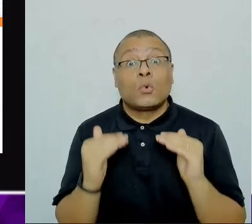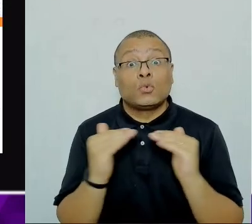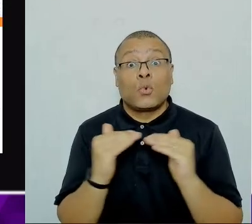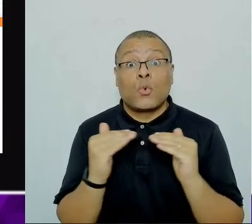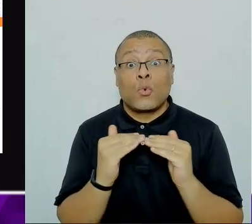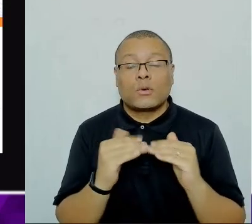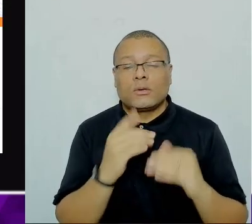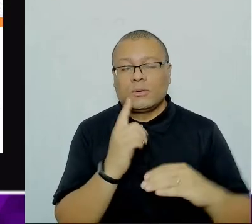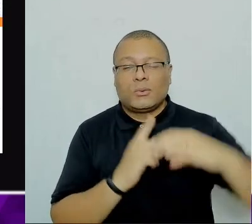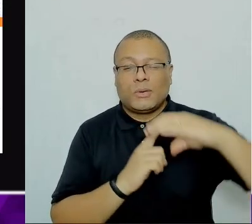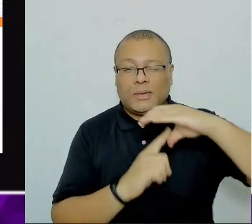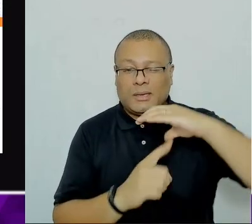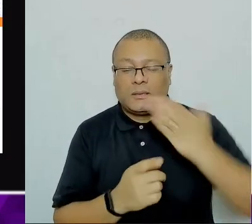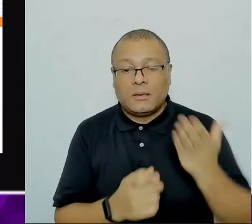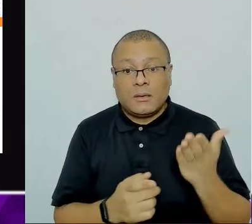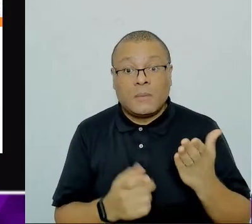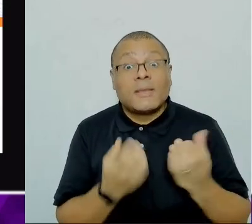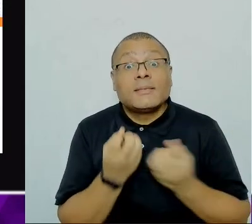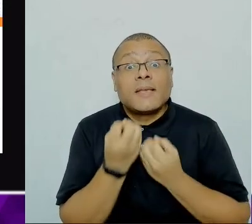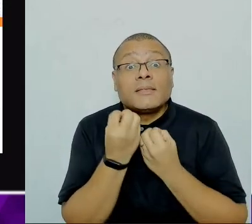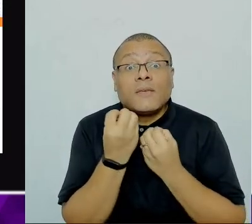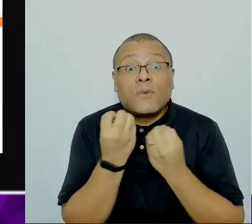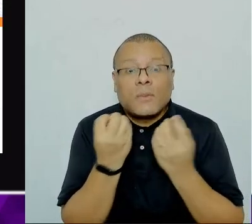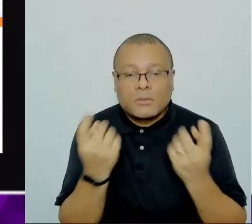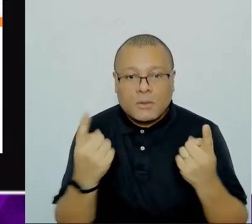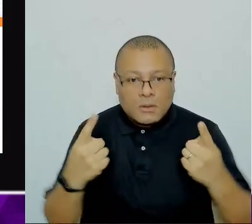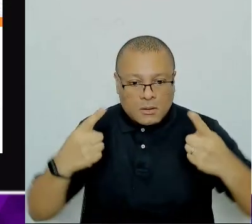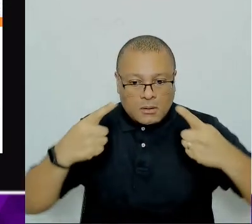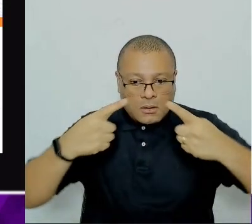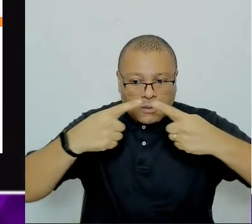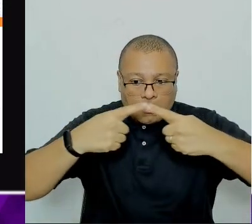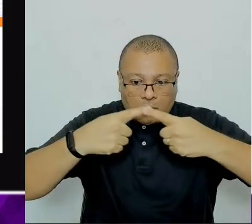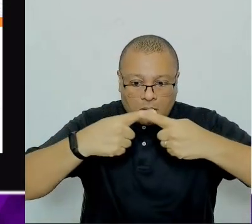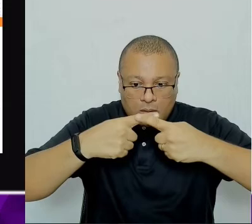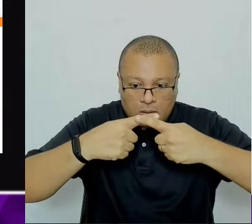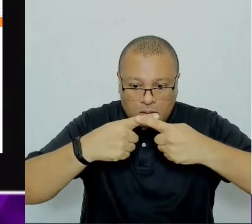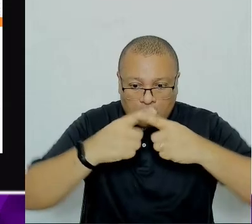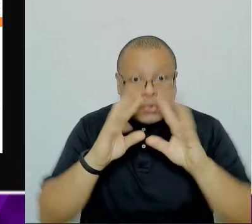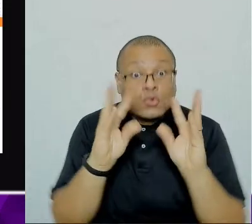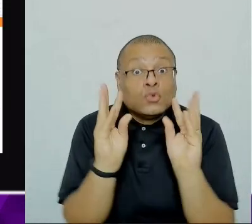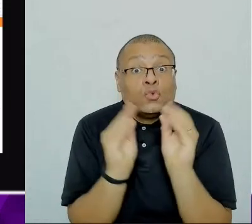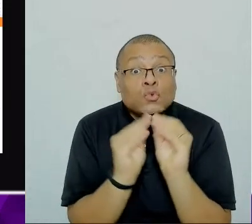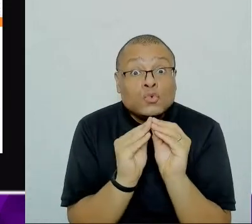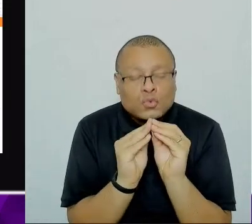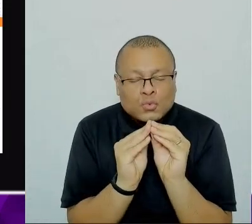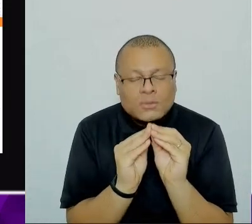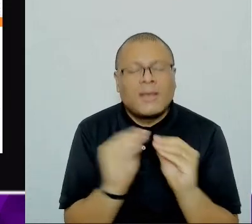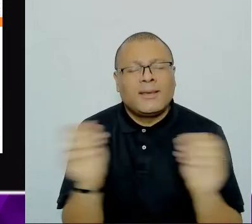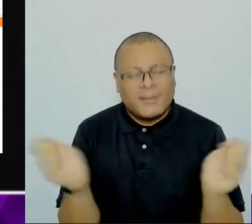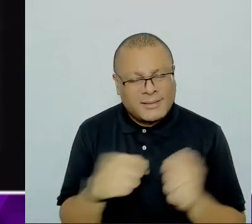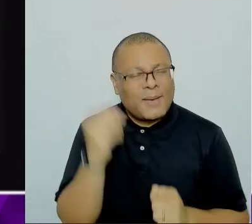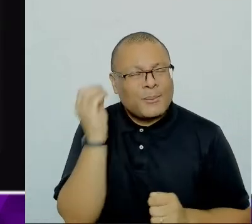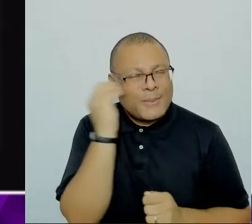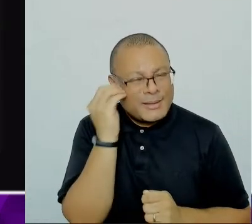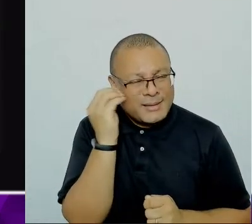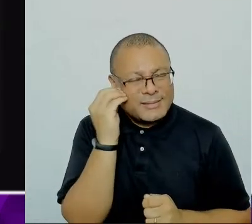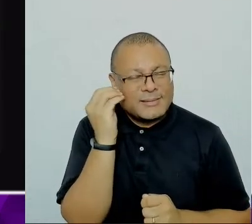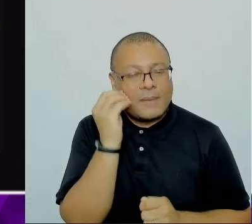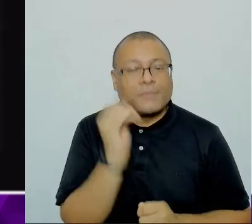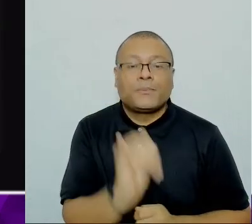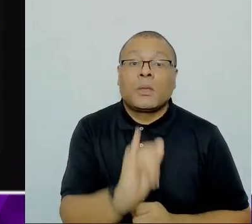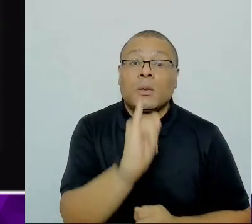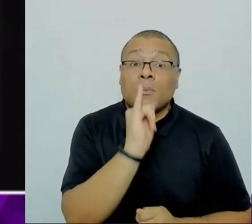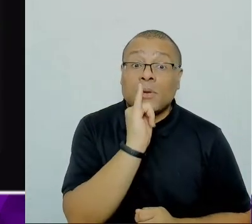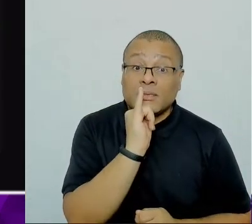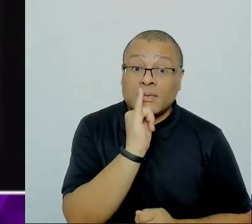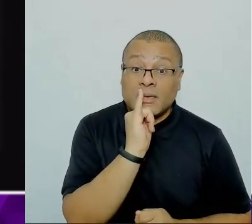mas por que não cruzar essas informações para que dê a melhor experiência para ele? E dá para testar bastante coisa. E lembrar que, por exemplo, né?